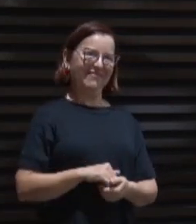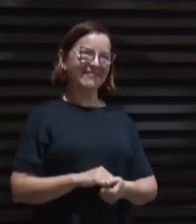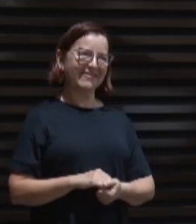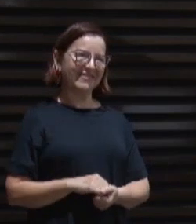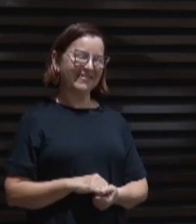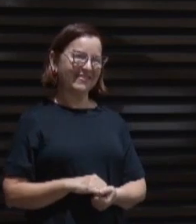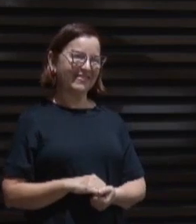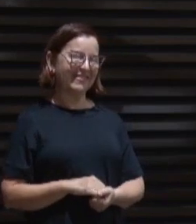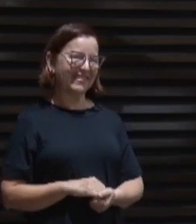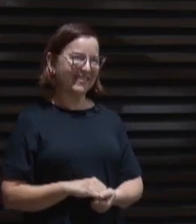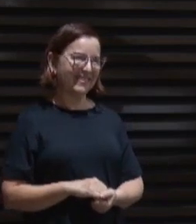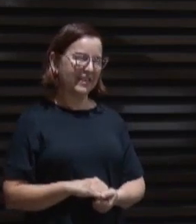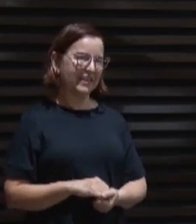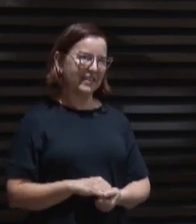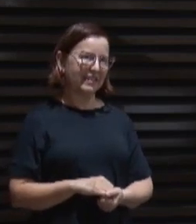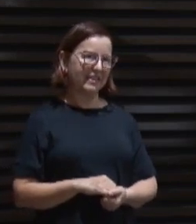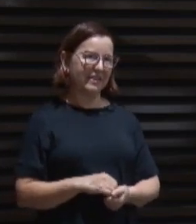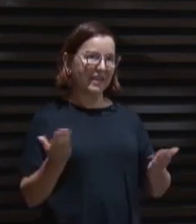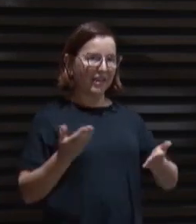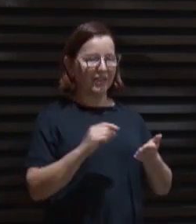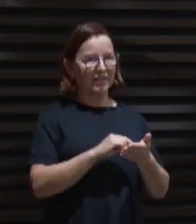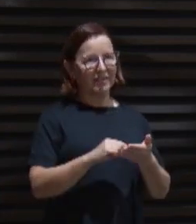Fugiram. Agora, vamos para o versículo